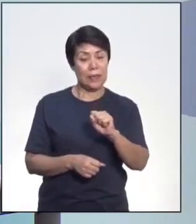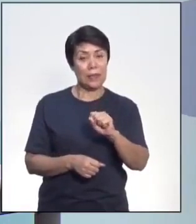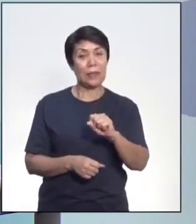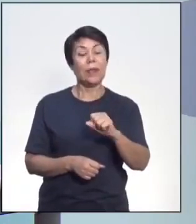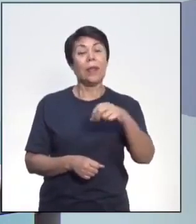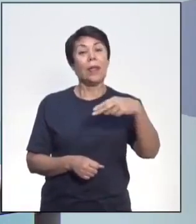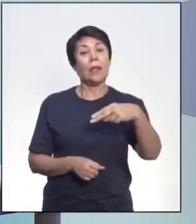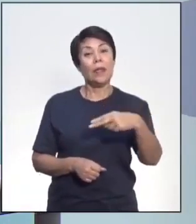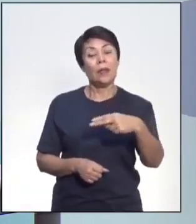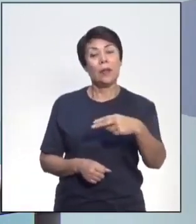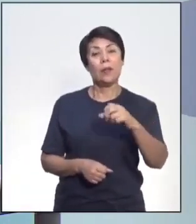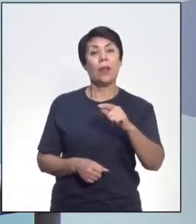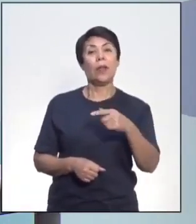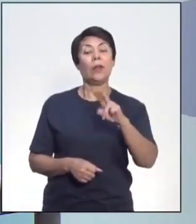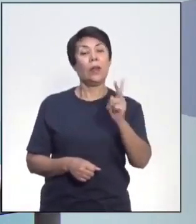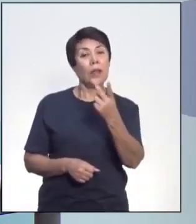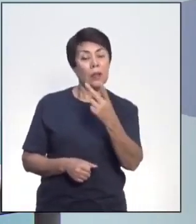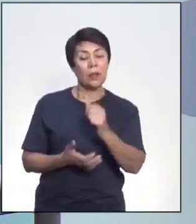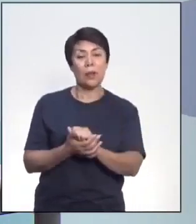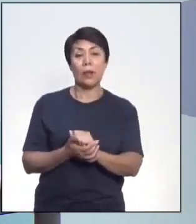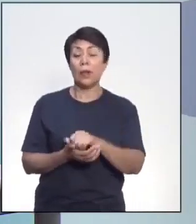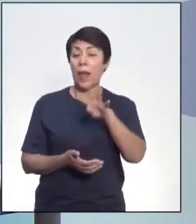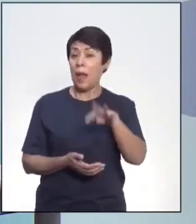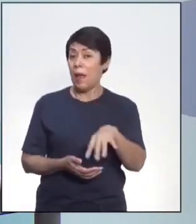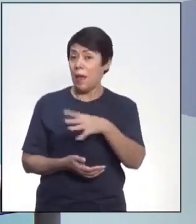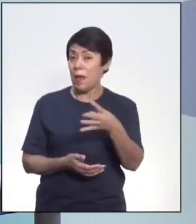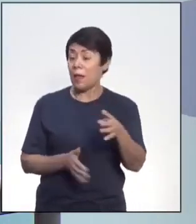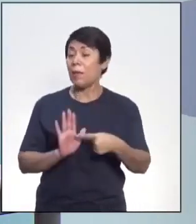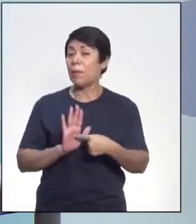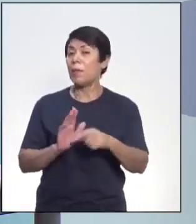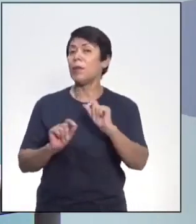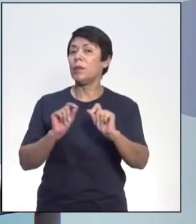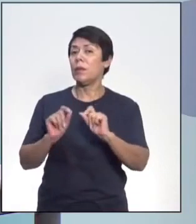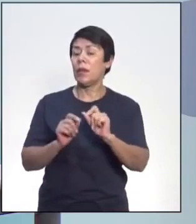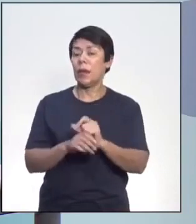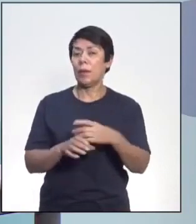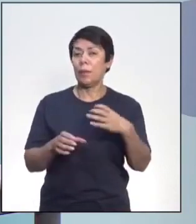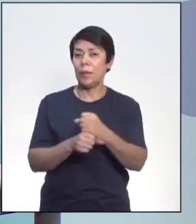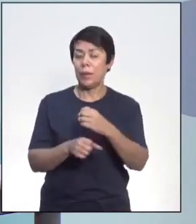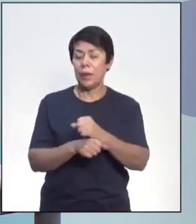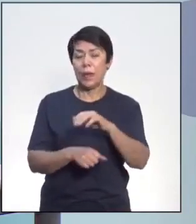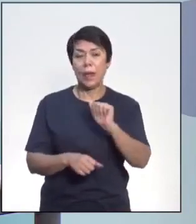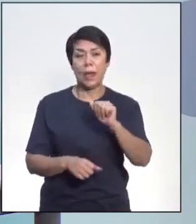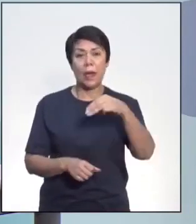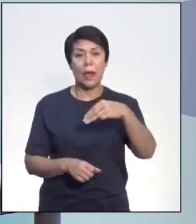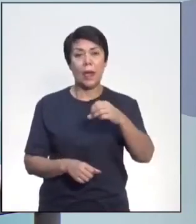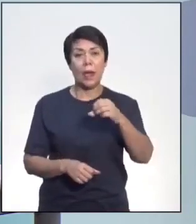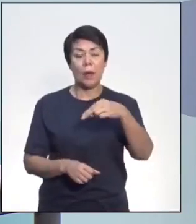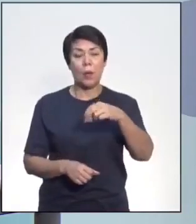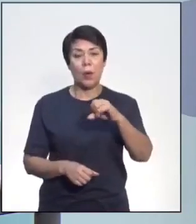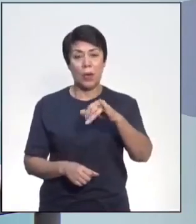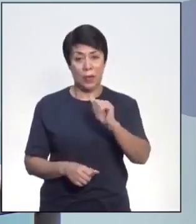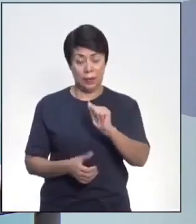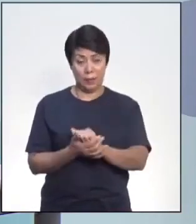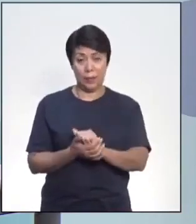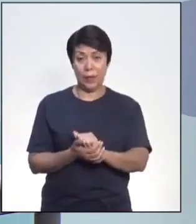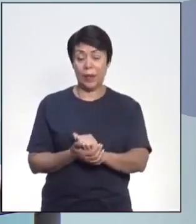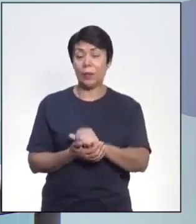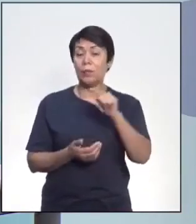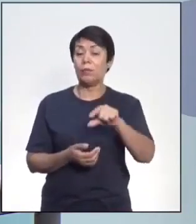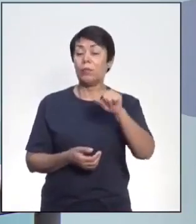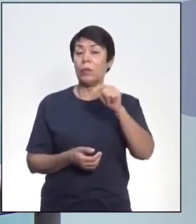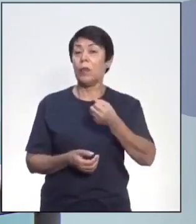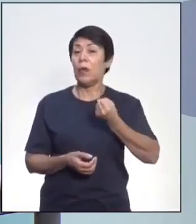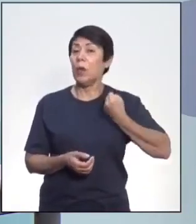na tabela, a tabela traz o que para vocês? A porcentagem de amônia. Então, eu tenho que pegar na tabela o